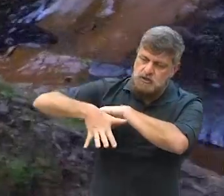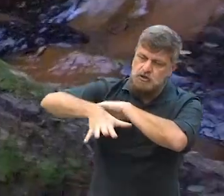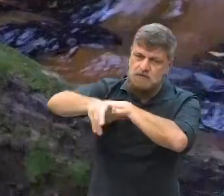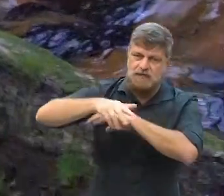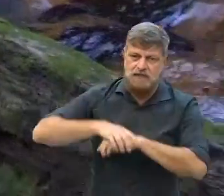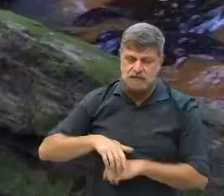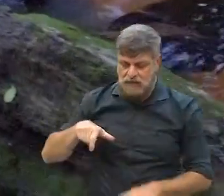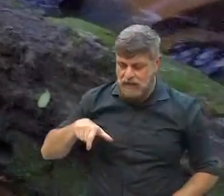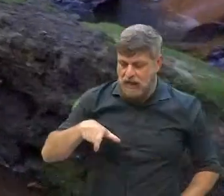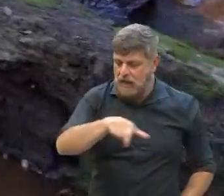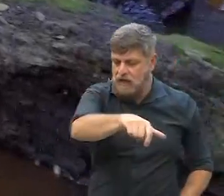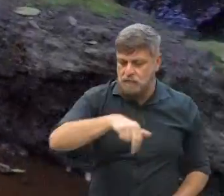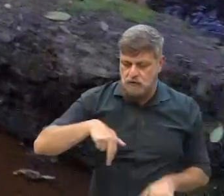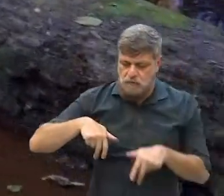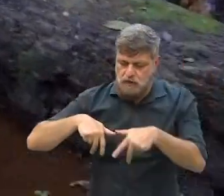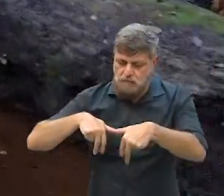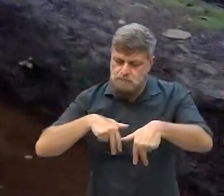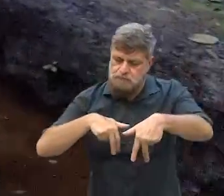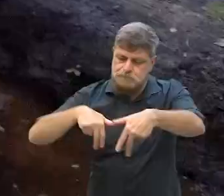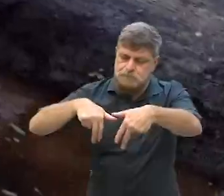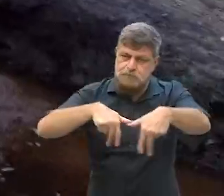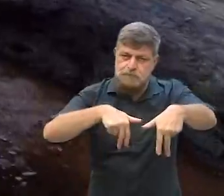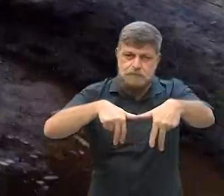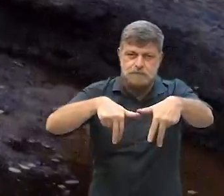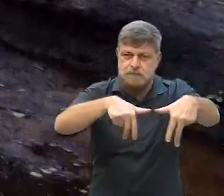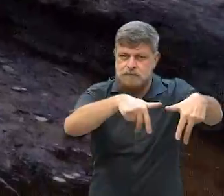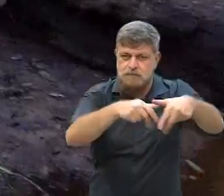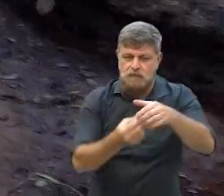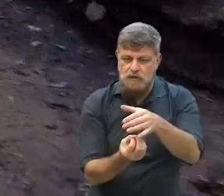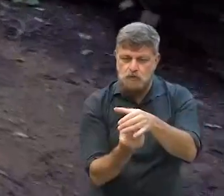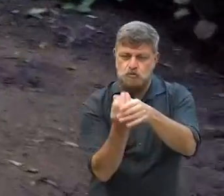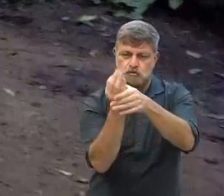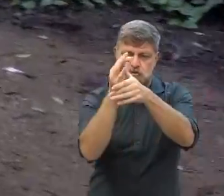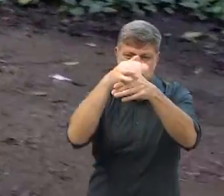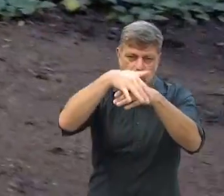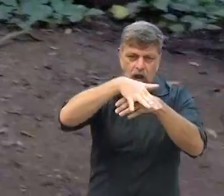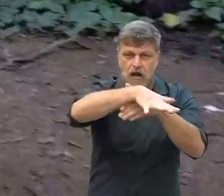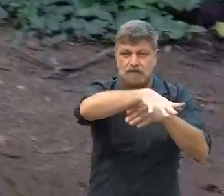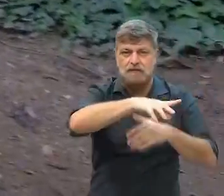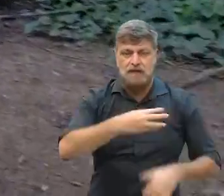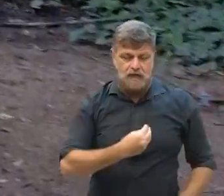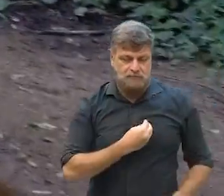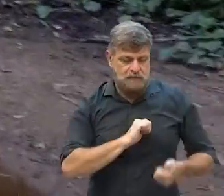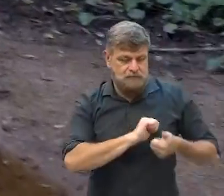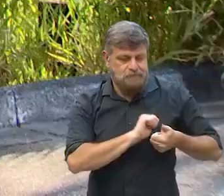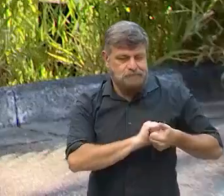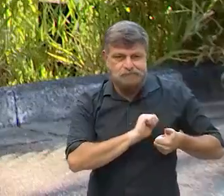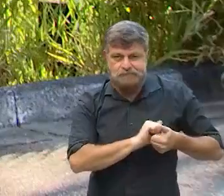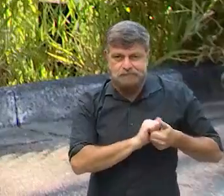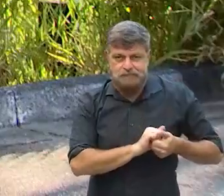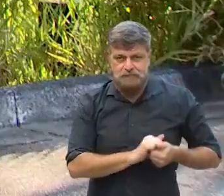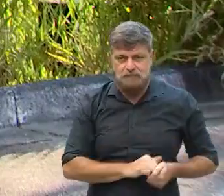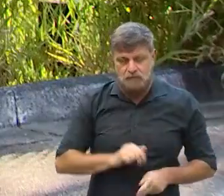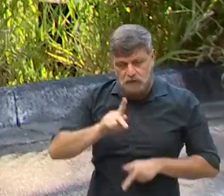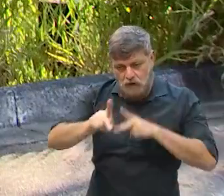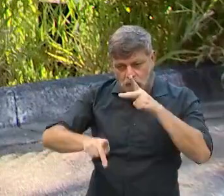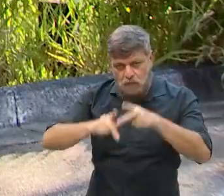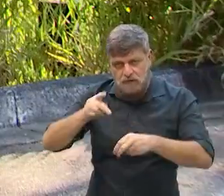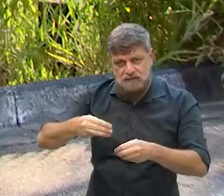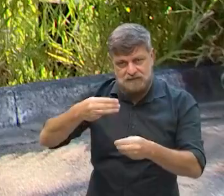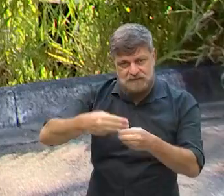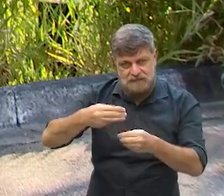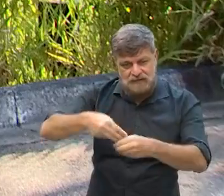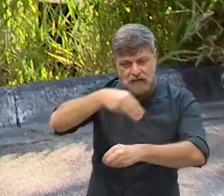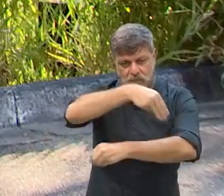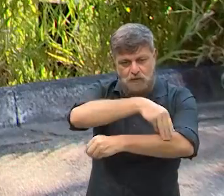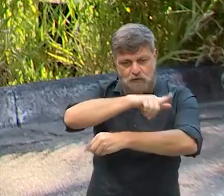trilha, tem manancial. É um lugar a mais para ter uma qualidade de vida à população aqui de Morungaba, que o acesso, né,